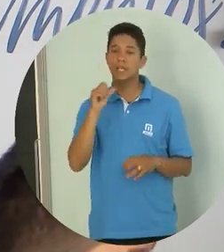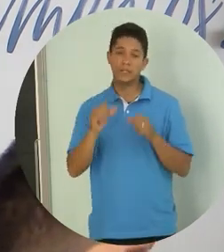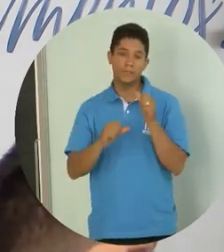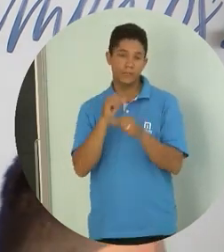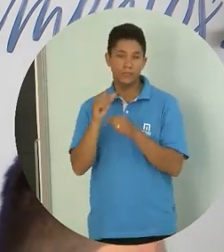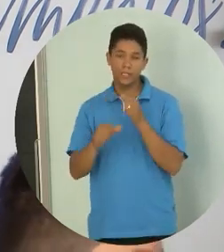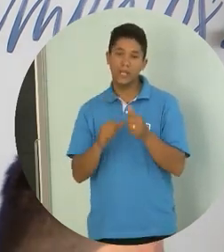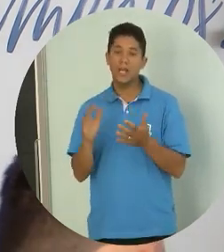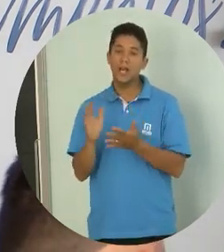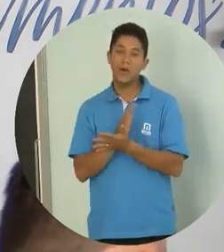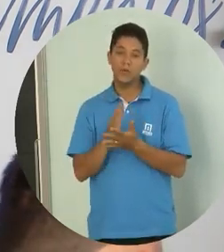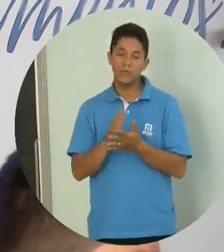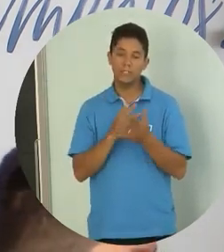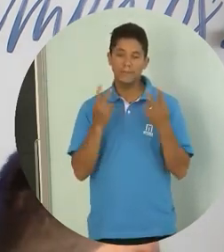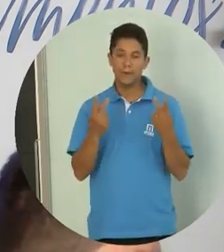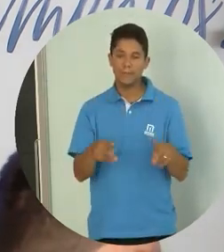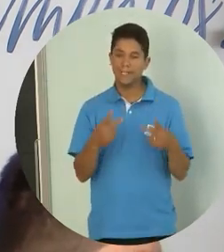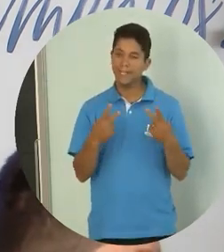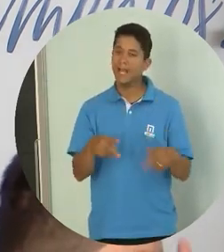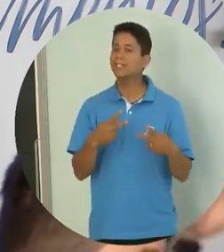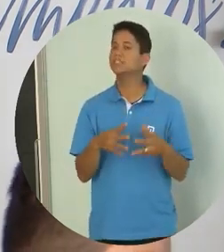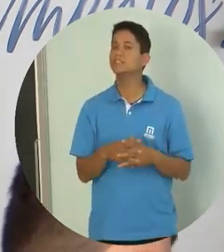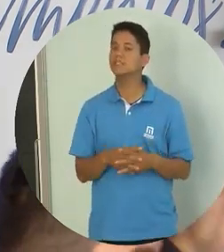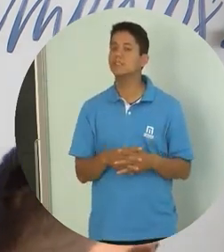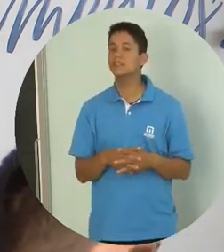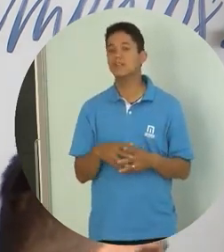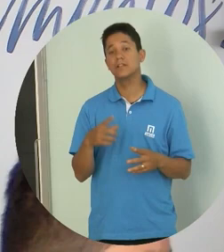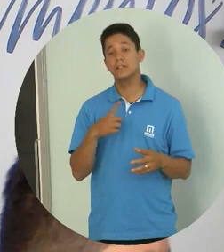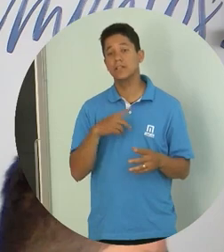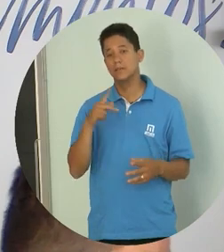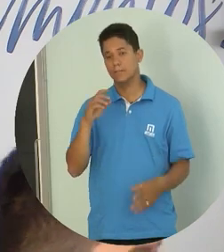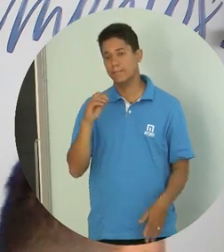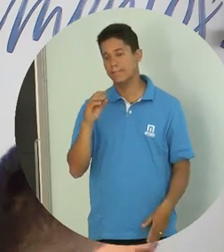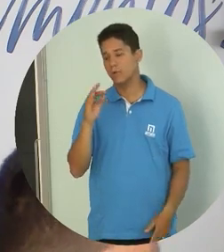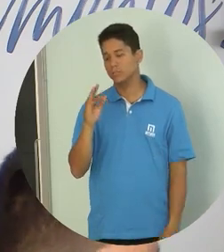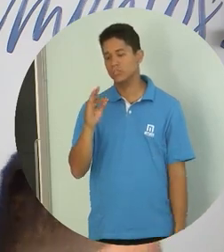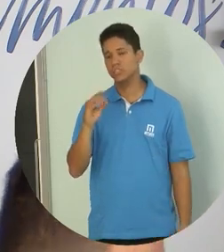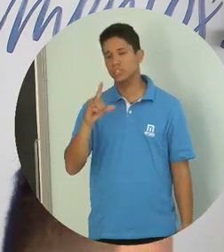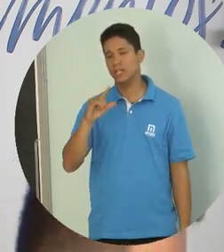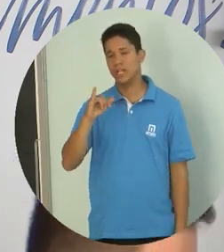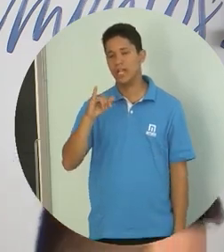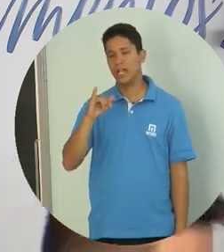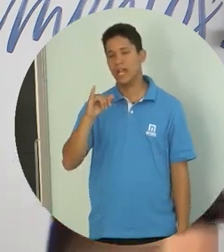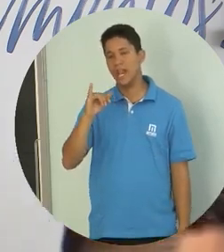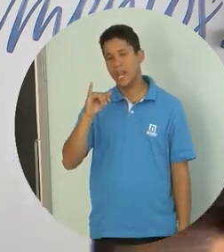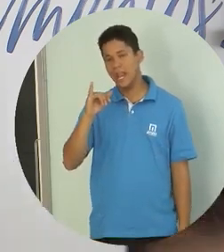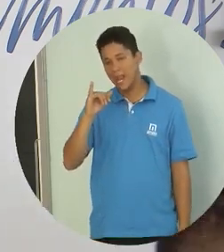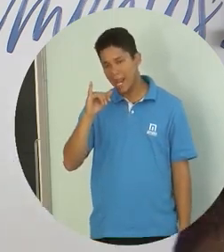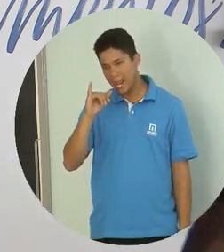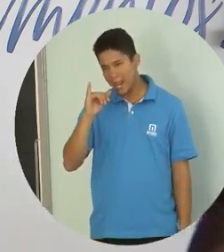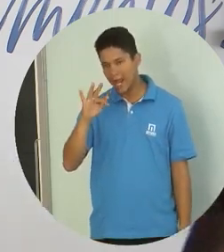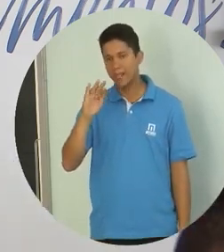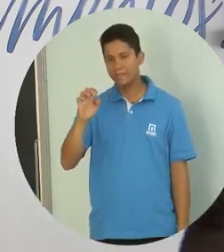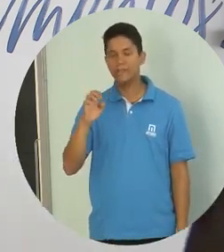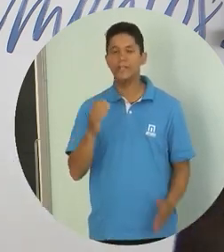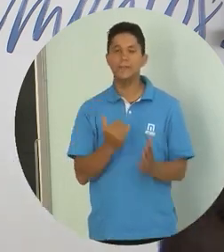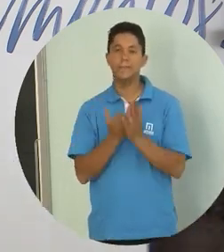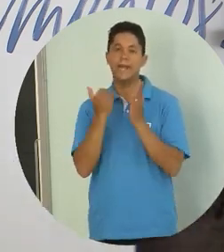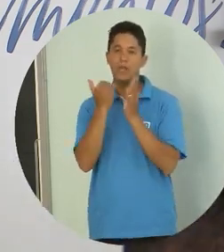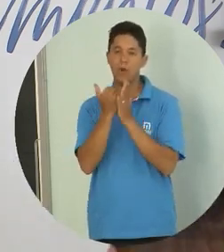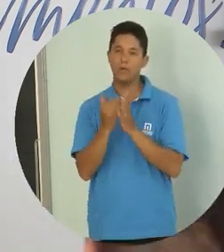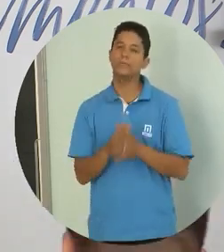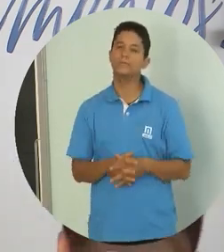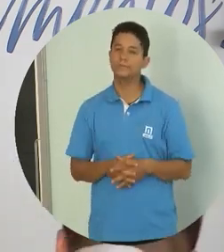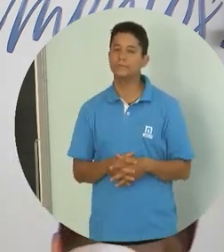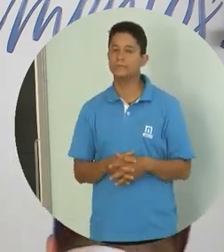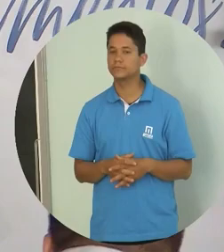as propriedades e tendo um pot life um pouco maior. Tem que lembrar, né, que a